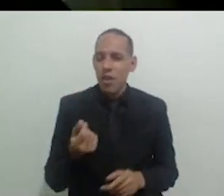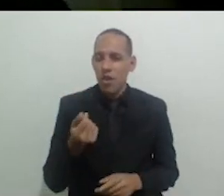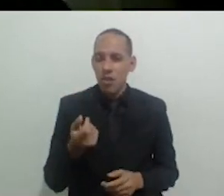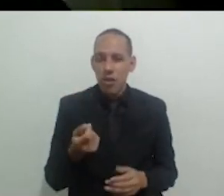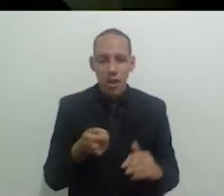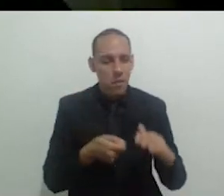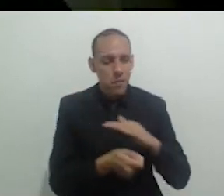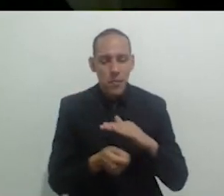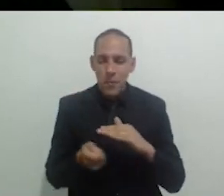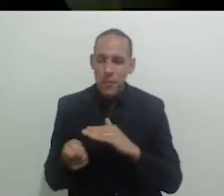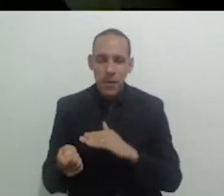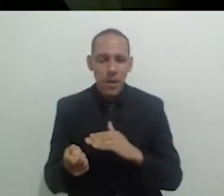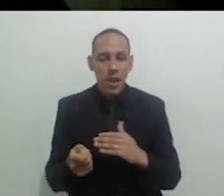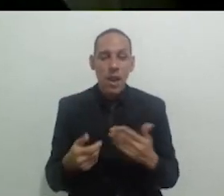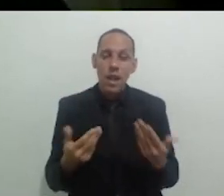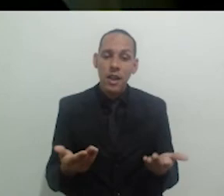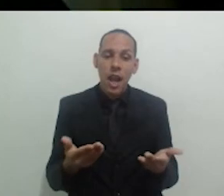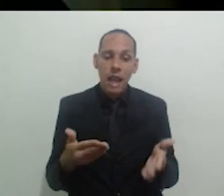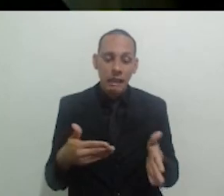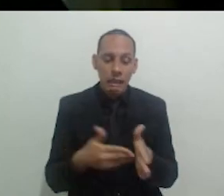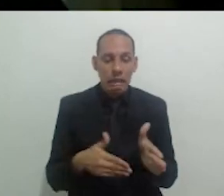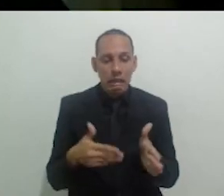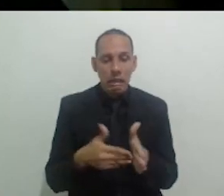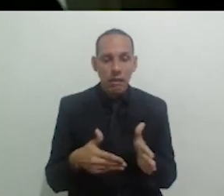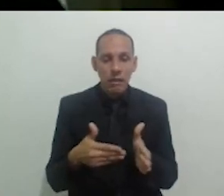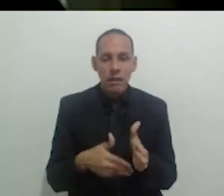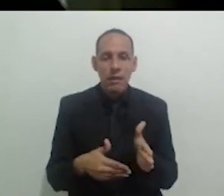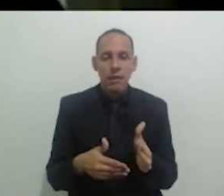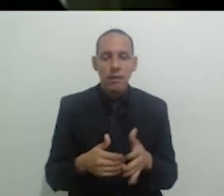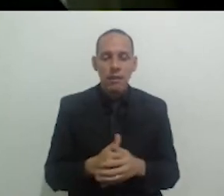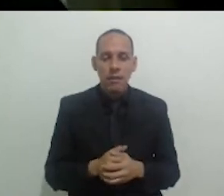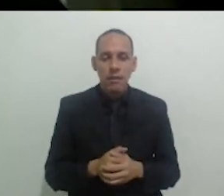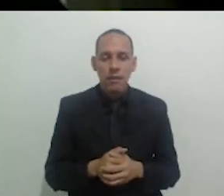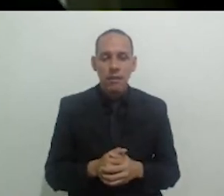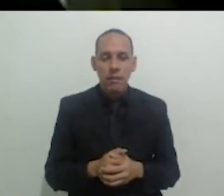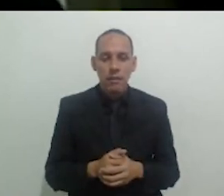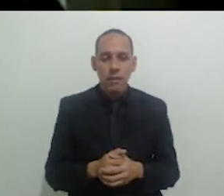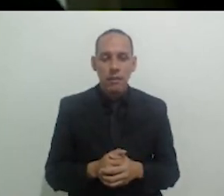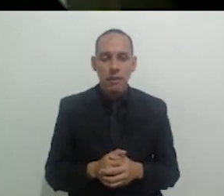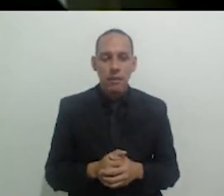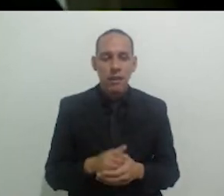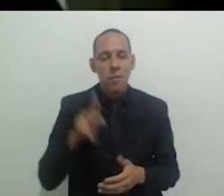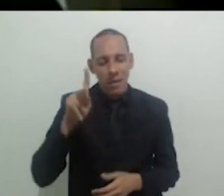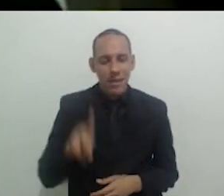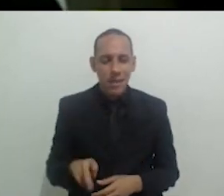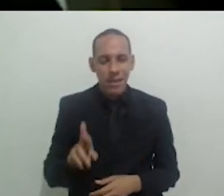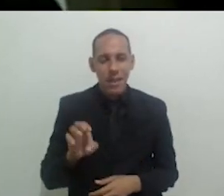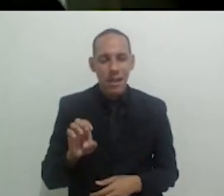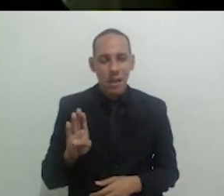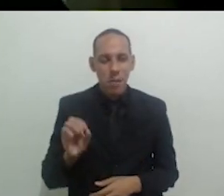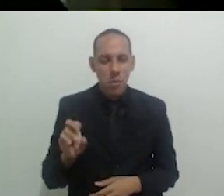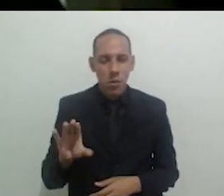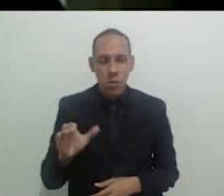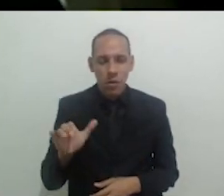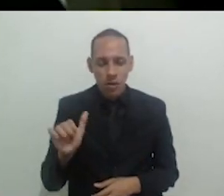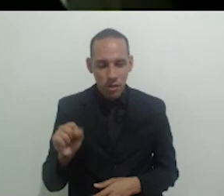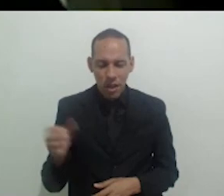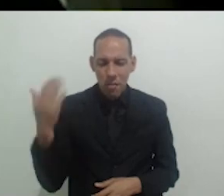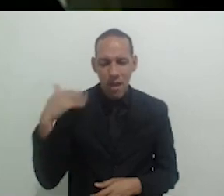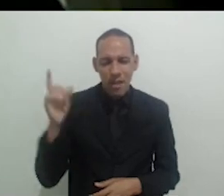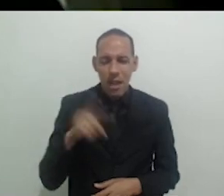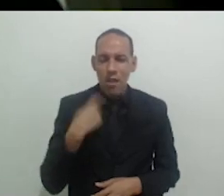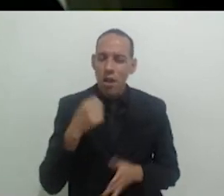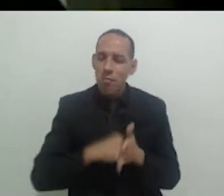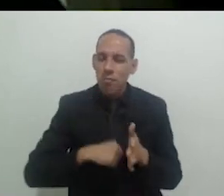ficou atravancado. O presidente Rebouças se lembra que nós lutamos à época na nossa gestão, falamos por